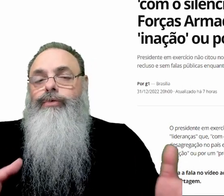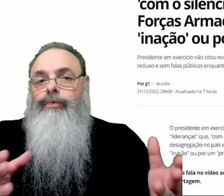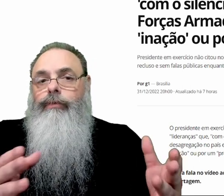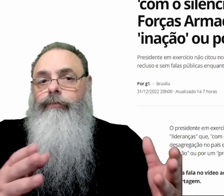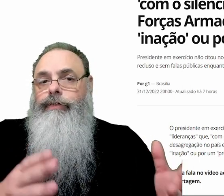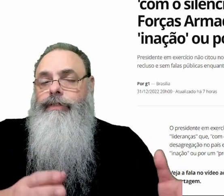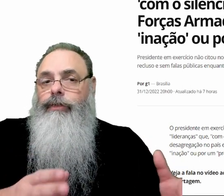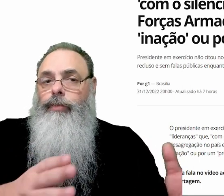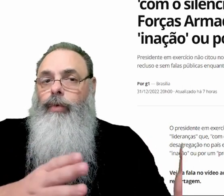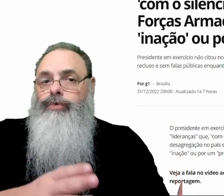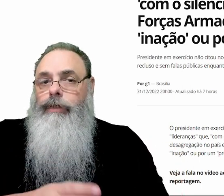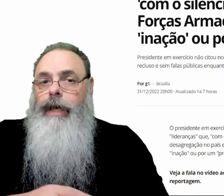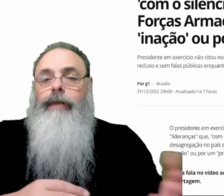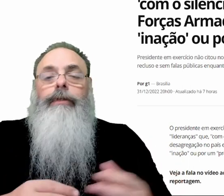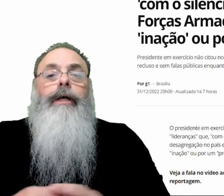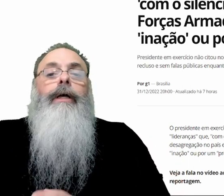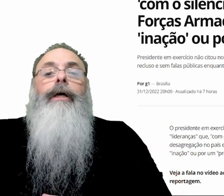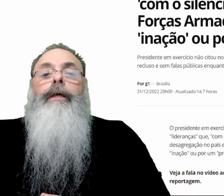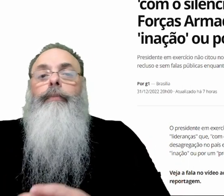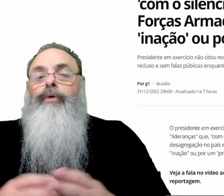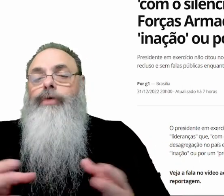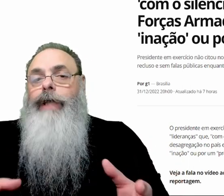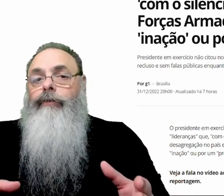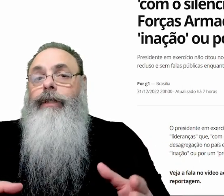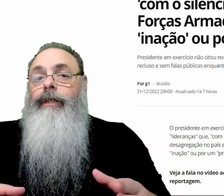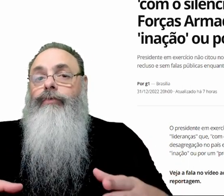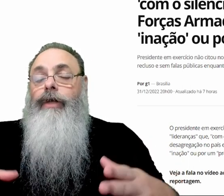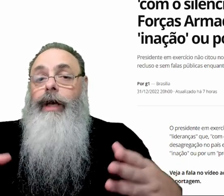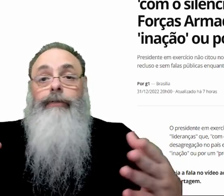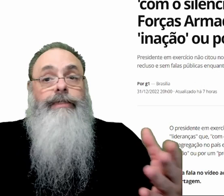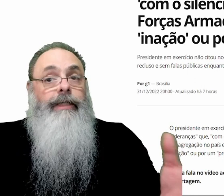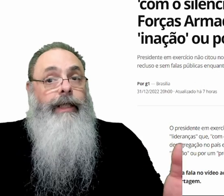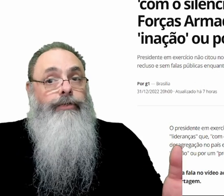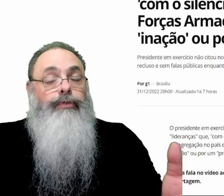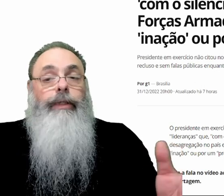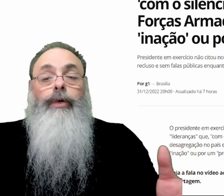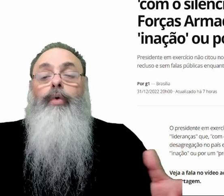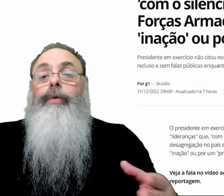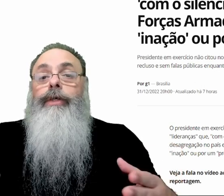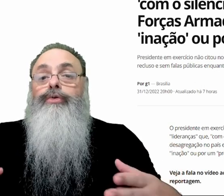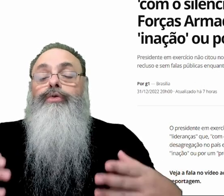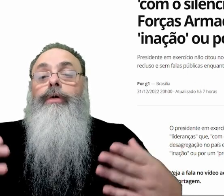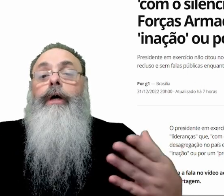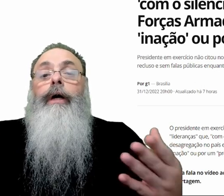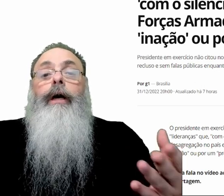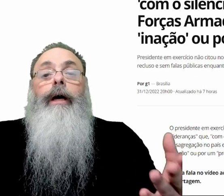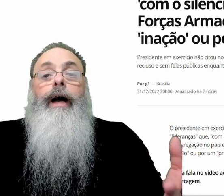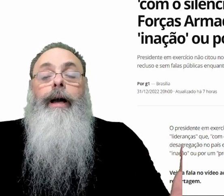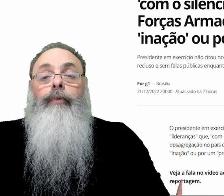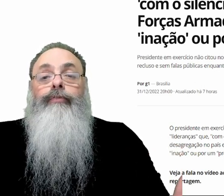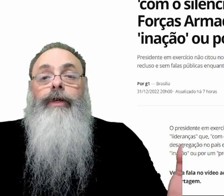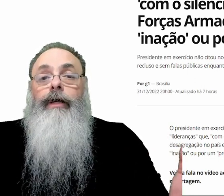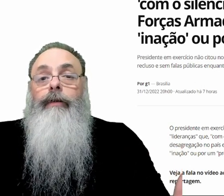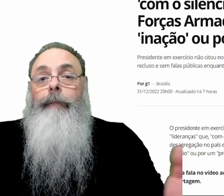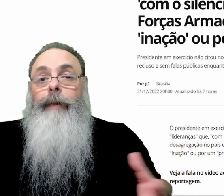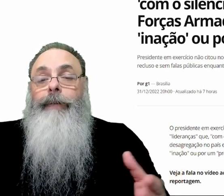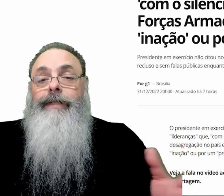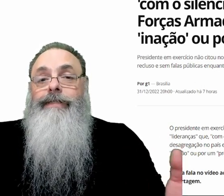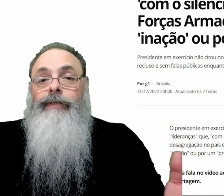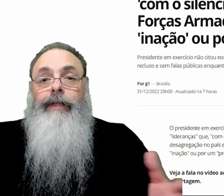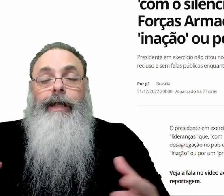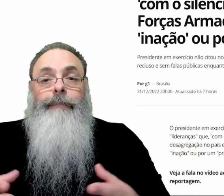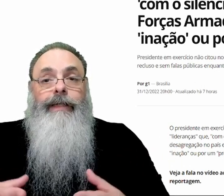disse isso visando o Bolsonaro, né? Que Bolsonaro teria ficado em silêncio e que, com isso, acabou ficando,